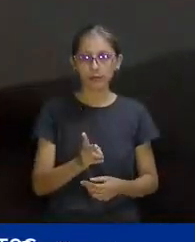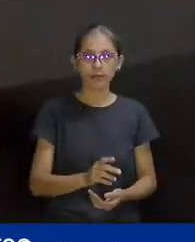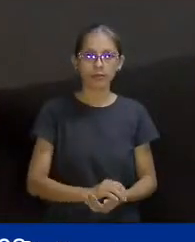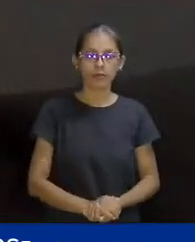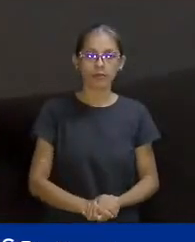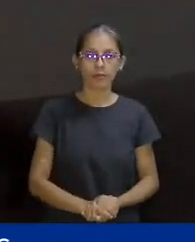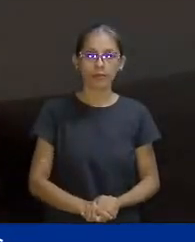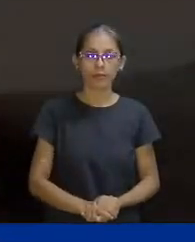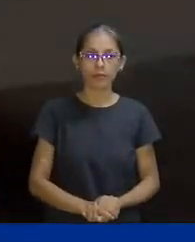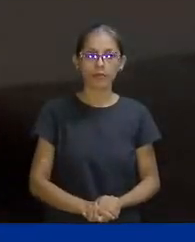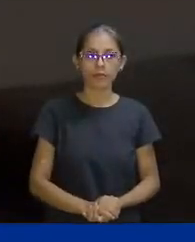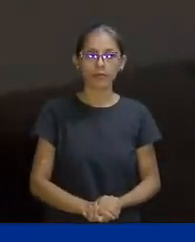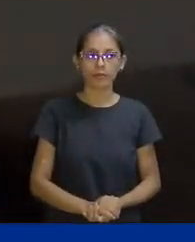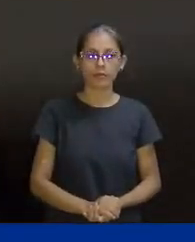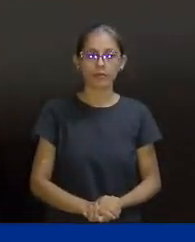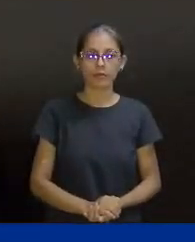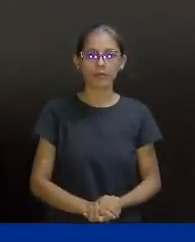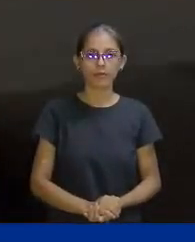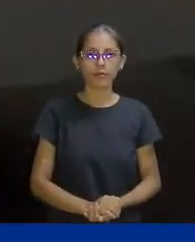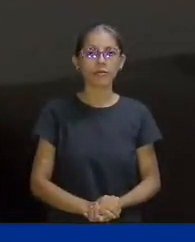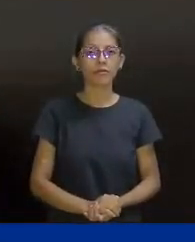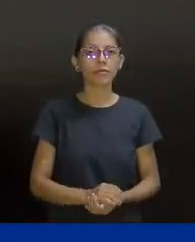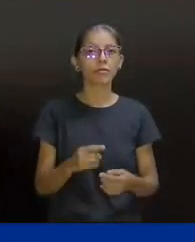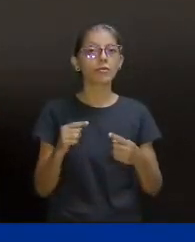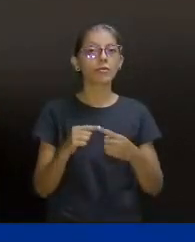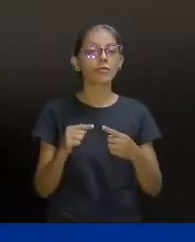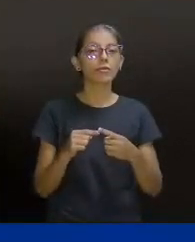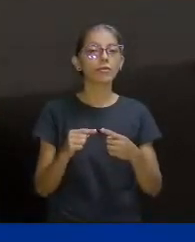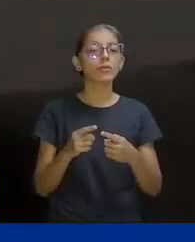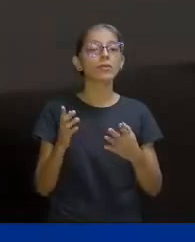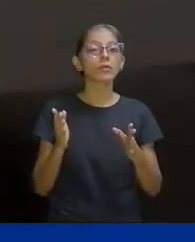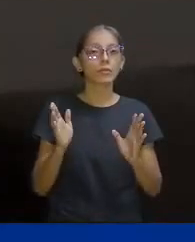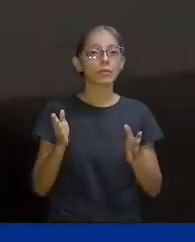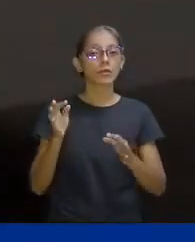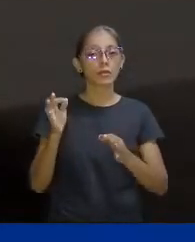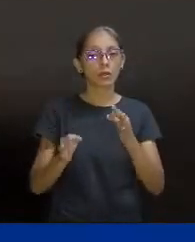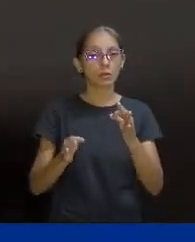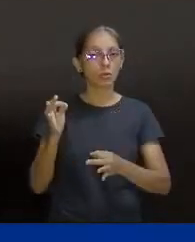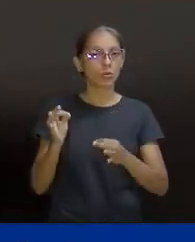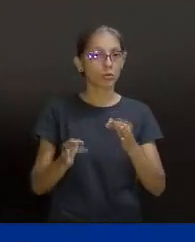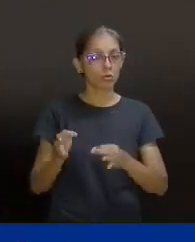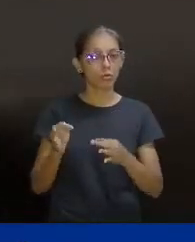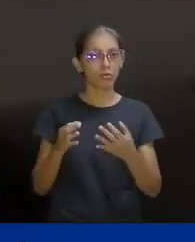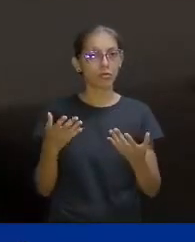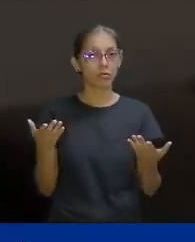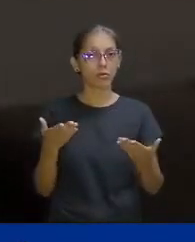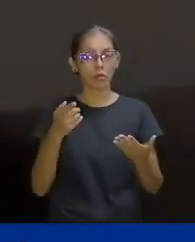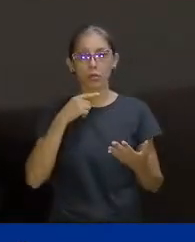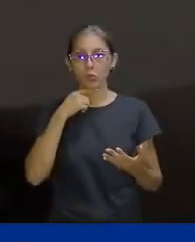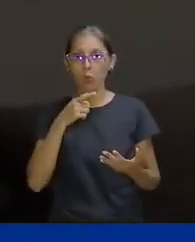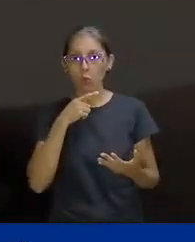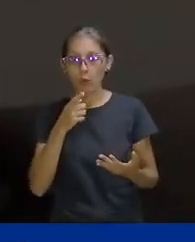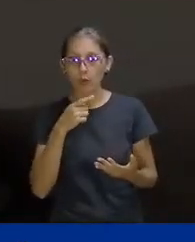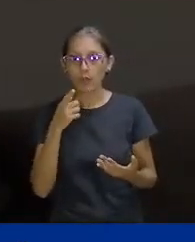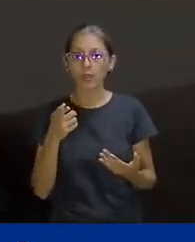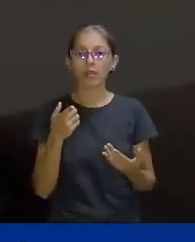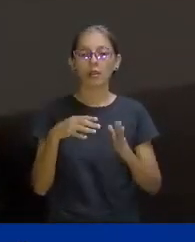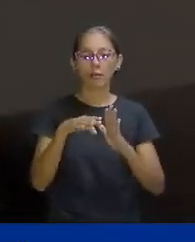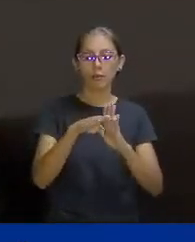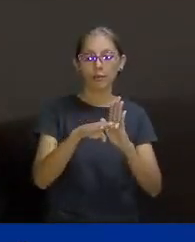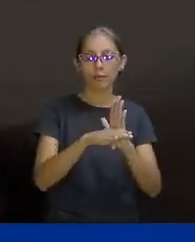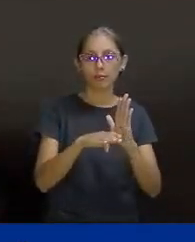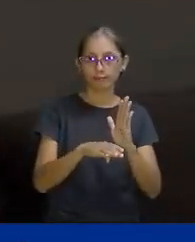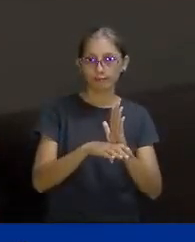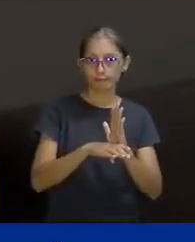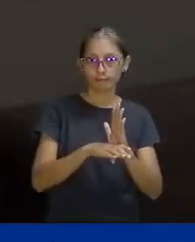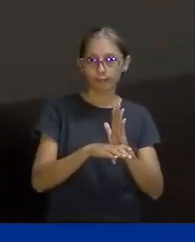estava pronunciando, senhor presidente, houve um destingue dos julgados, não há nenhuma dúvida que os princípios constitucionais do